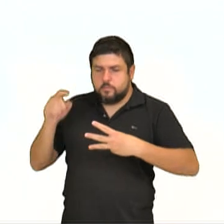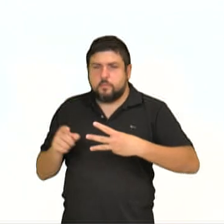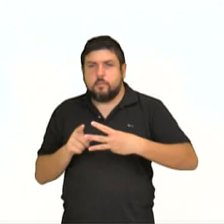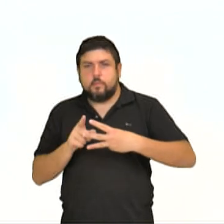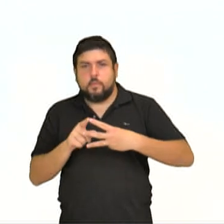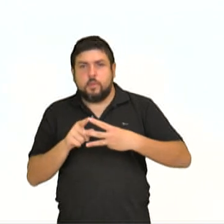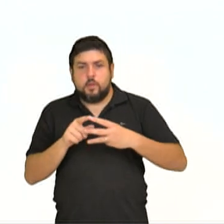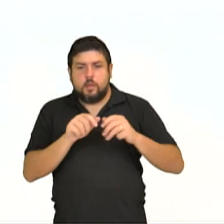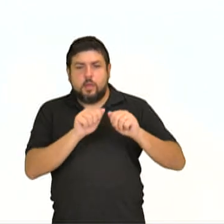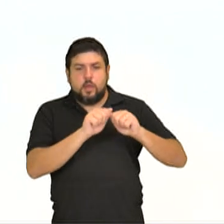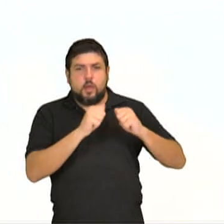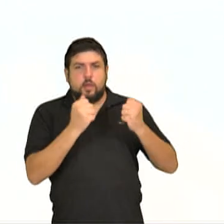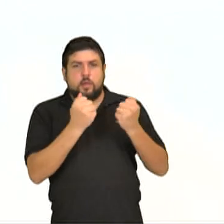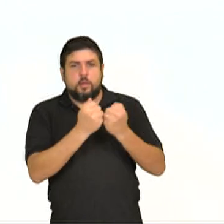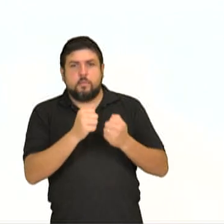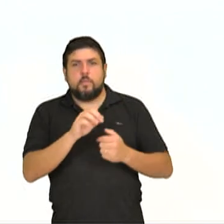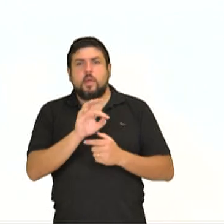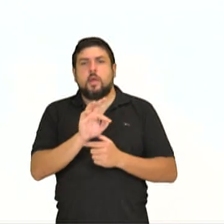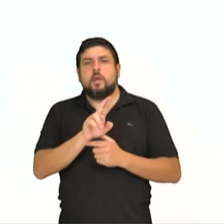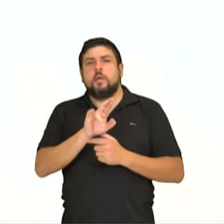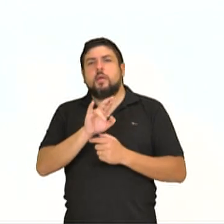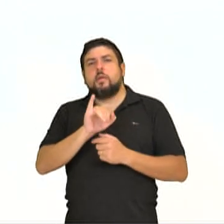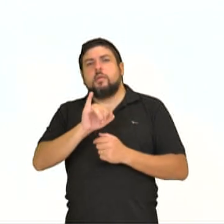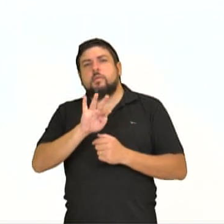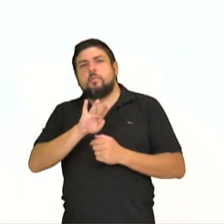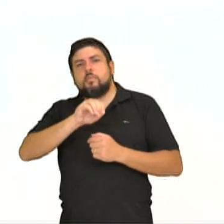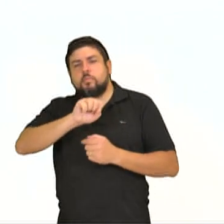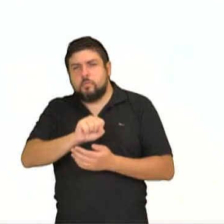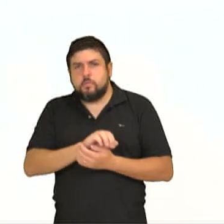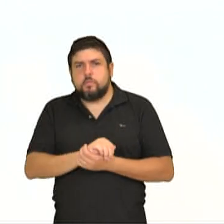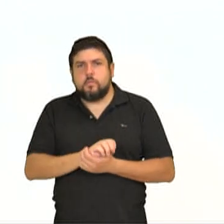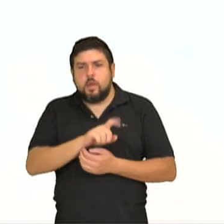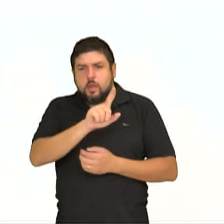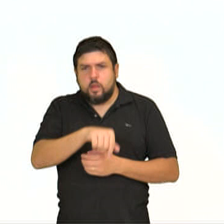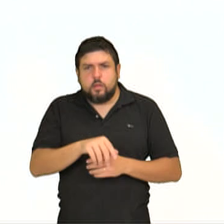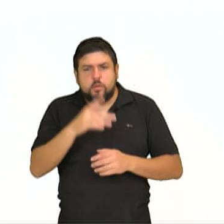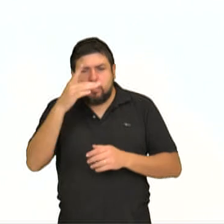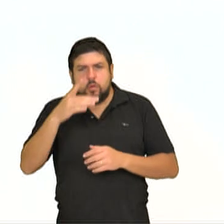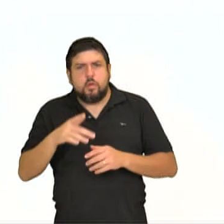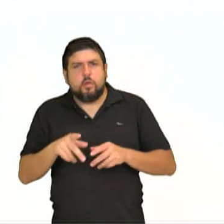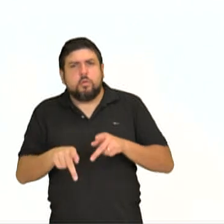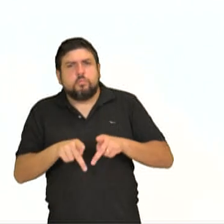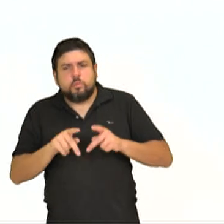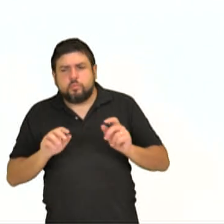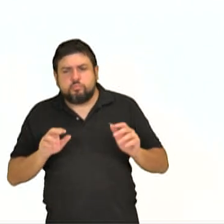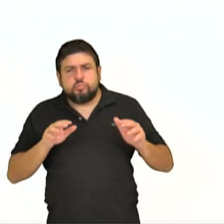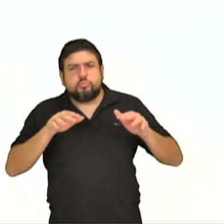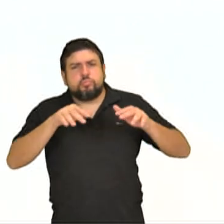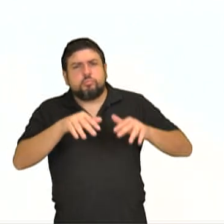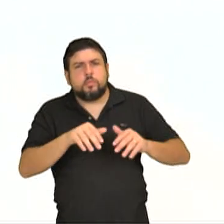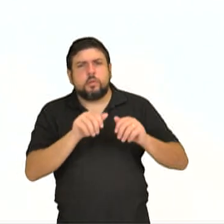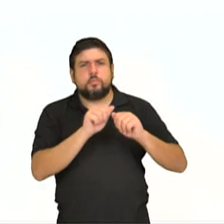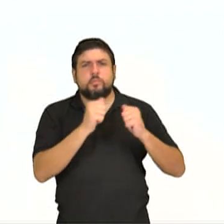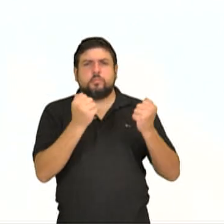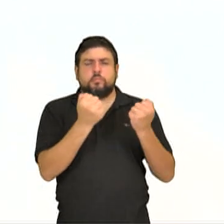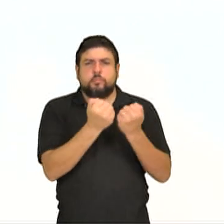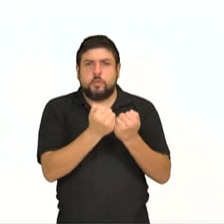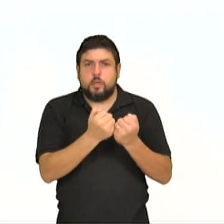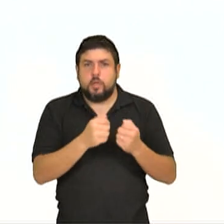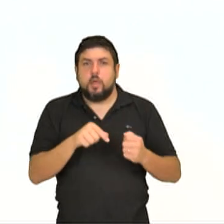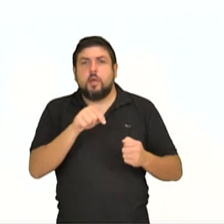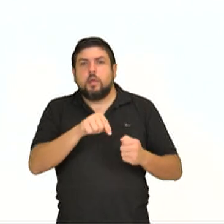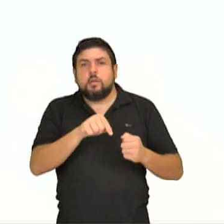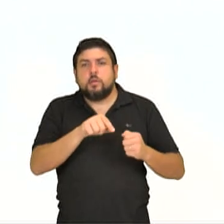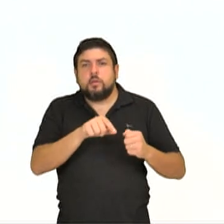das Tribos, que era a reunião de cidadãos, né, conforme o local da residência e sua origem, e ela vai eleger